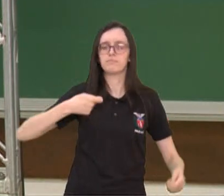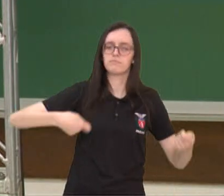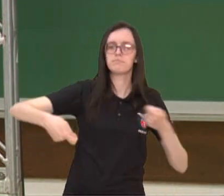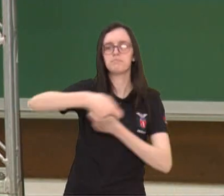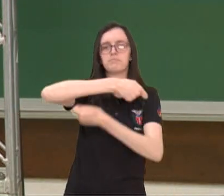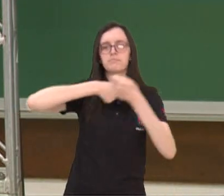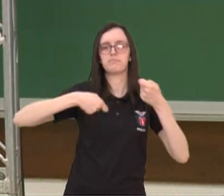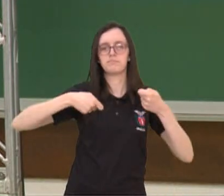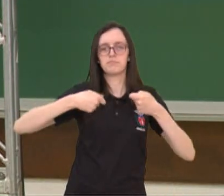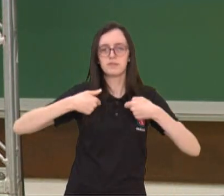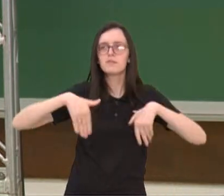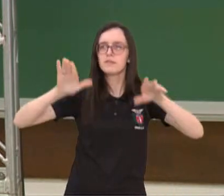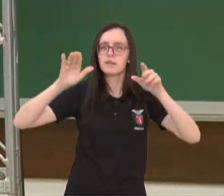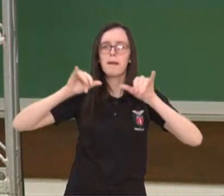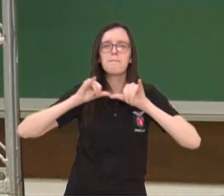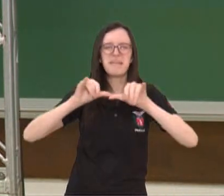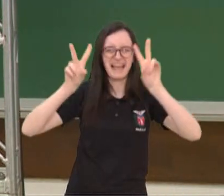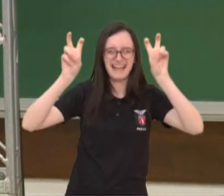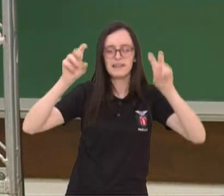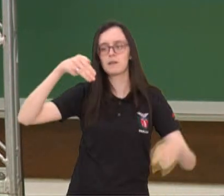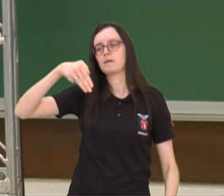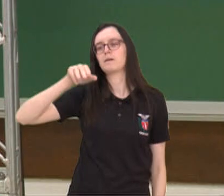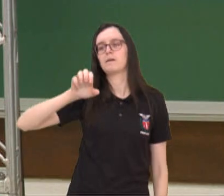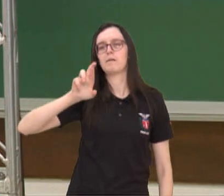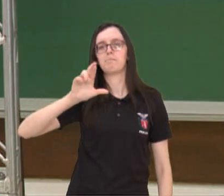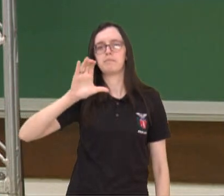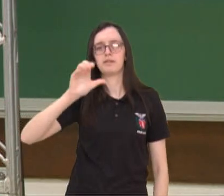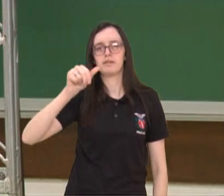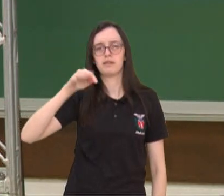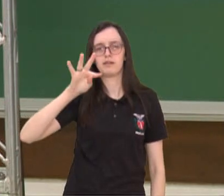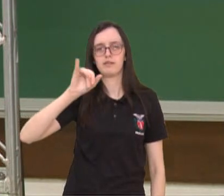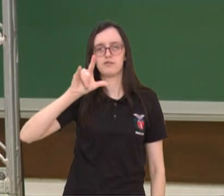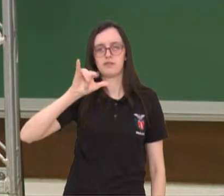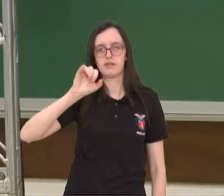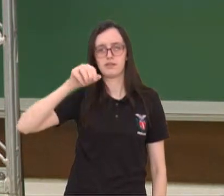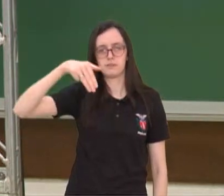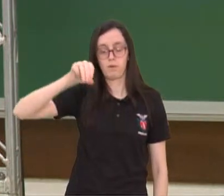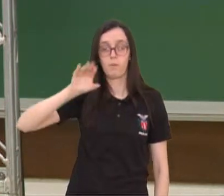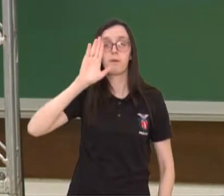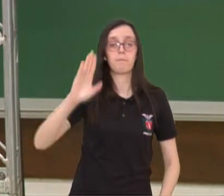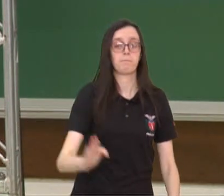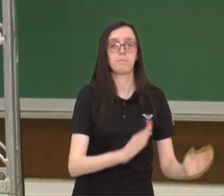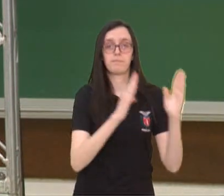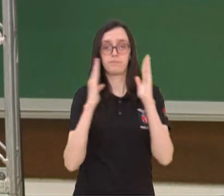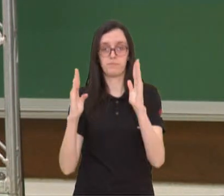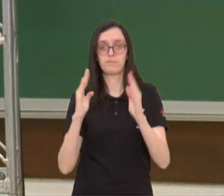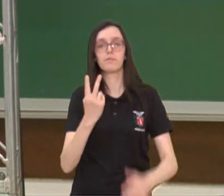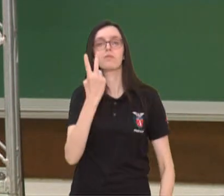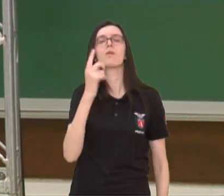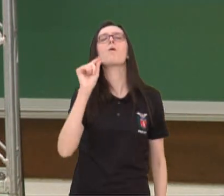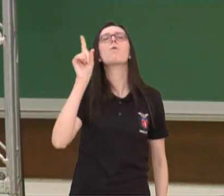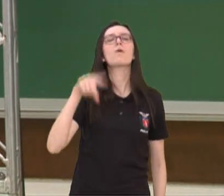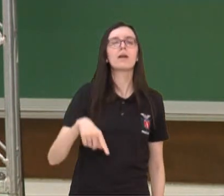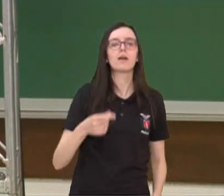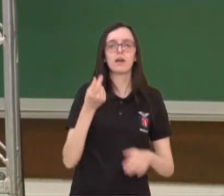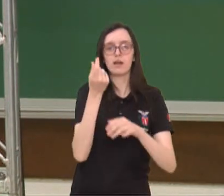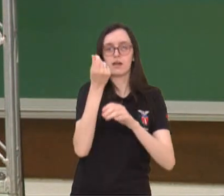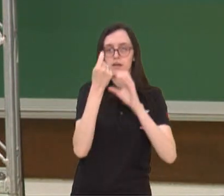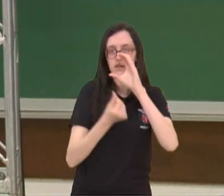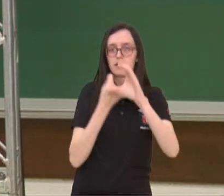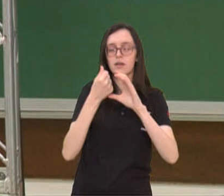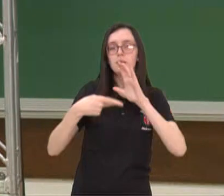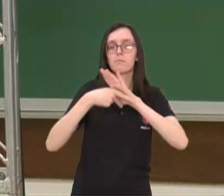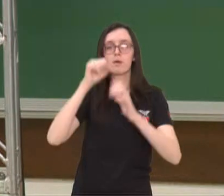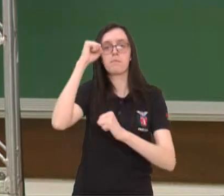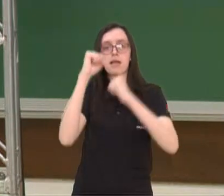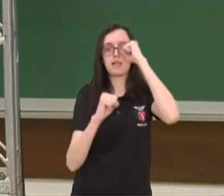mercantilismo, ok? A fase 2 do capitalismo é a fase do capitalismo